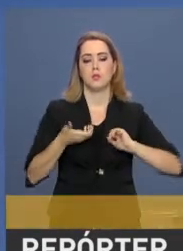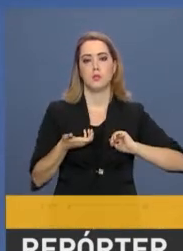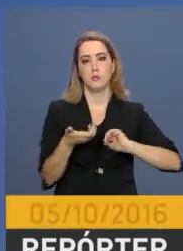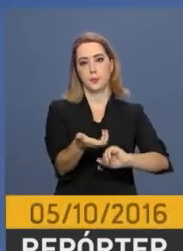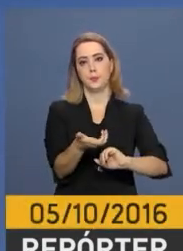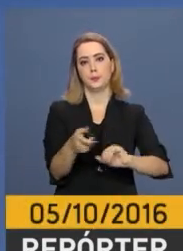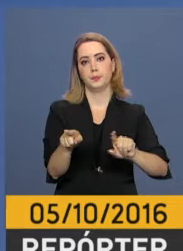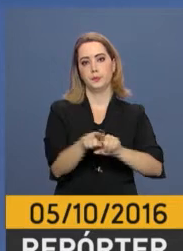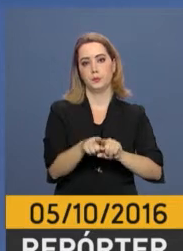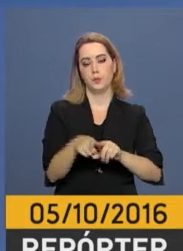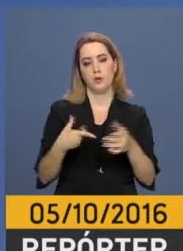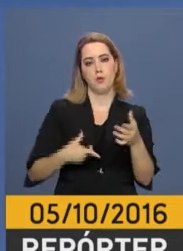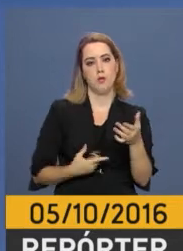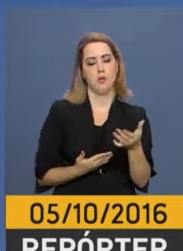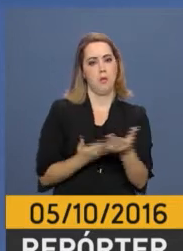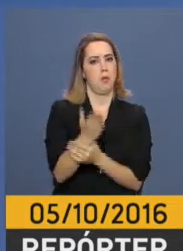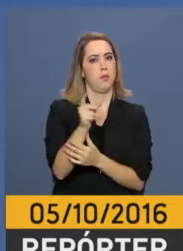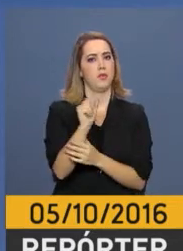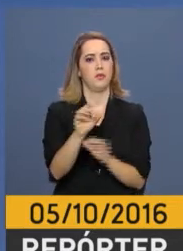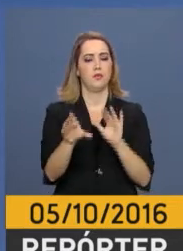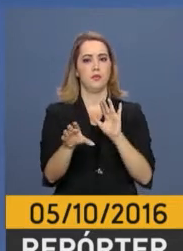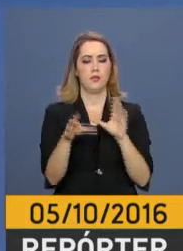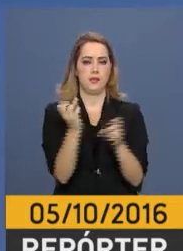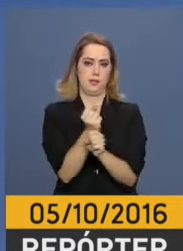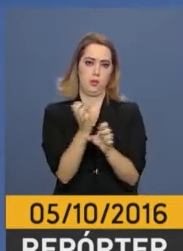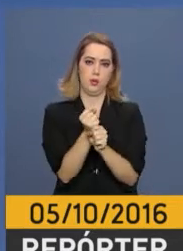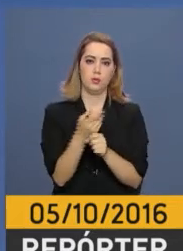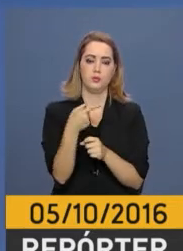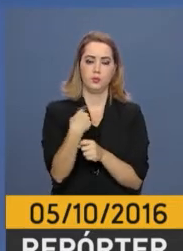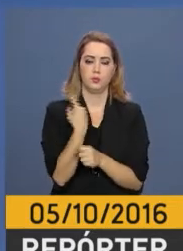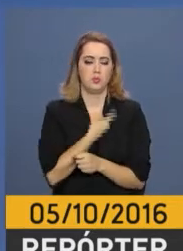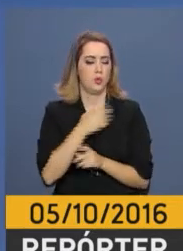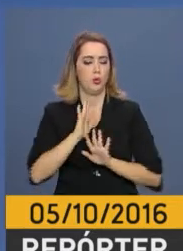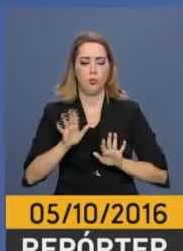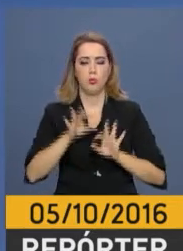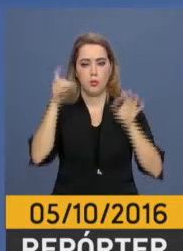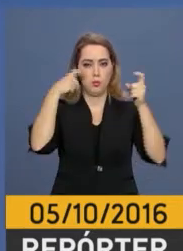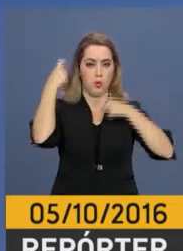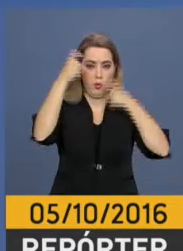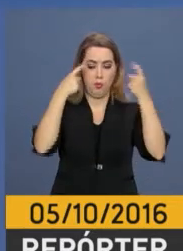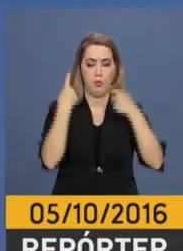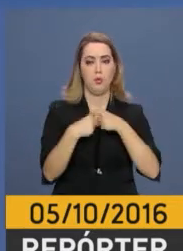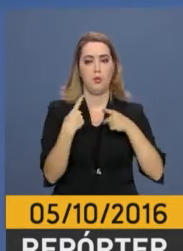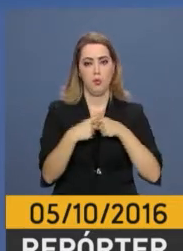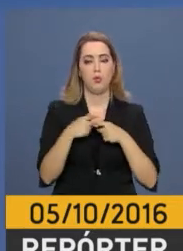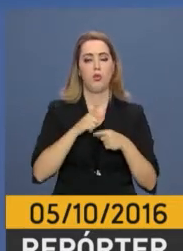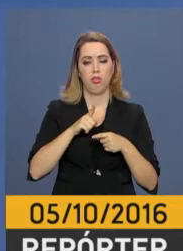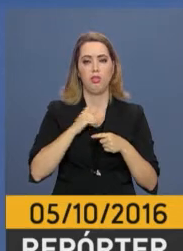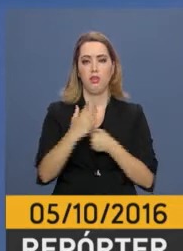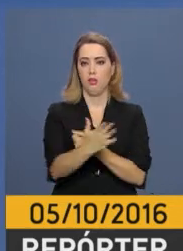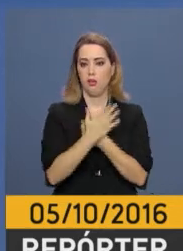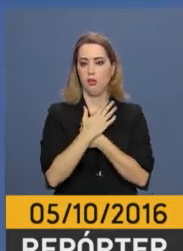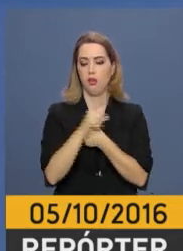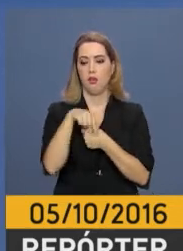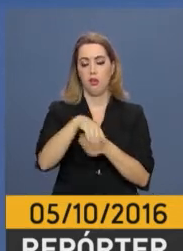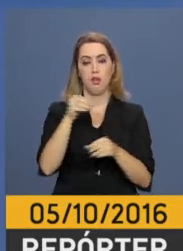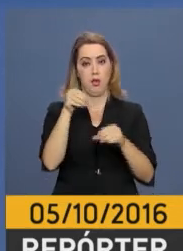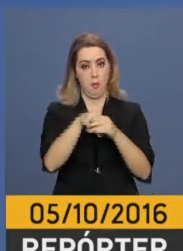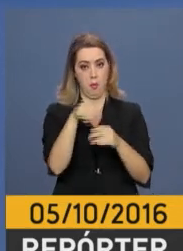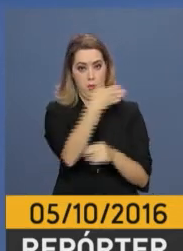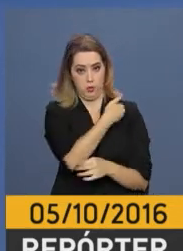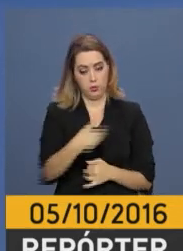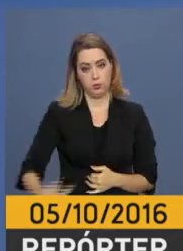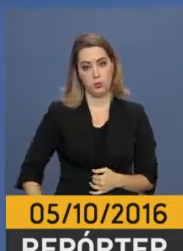para a definição do orçamento então eu não me preocupo que acho que pela relevância que o programa tem ele vai ter apoio tanto interno do governo